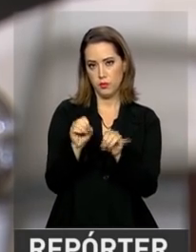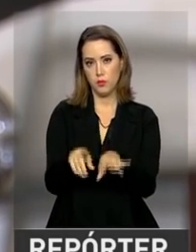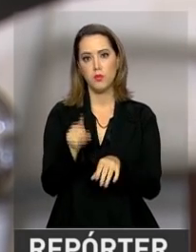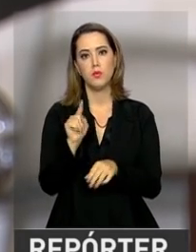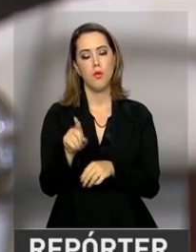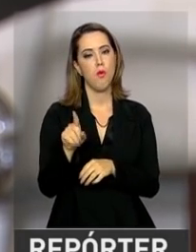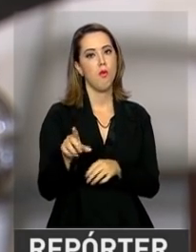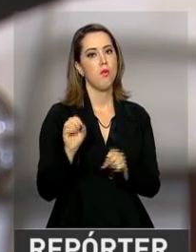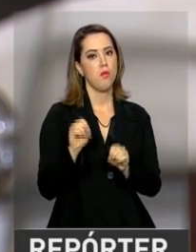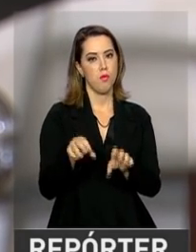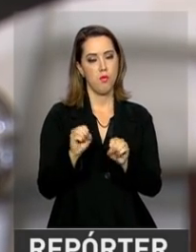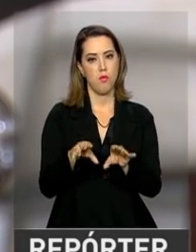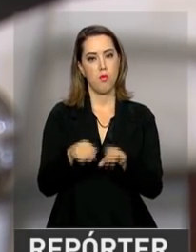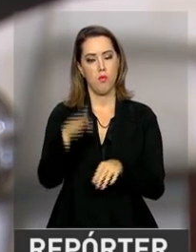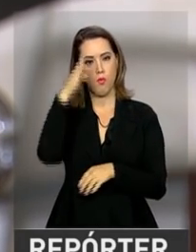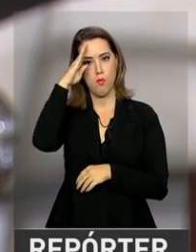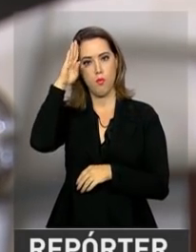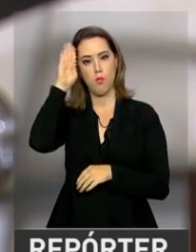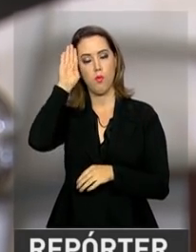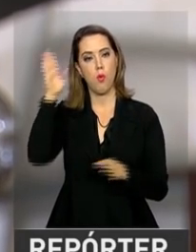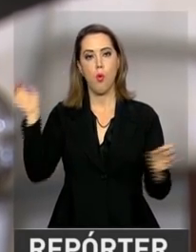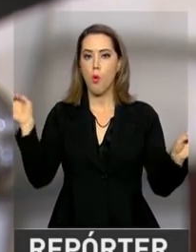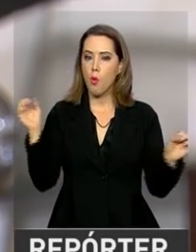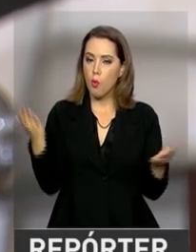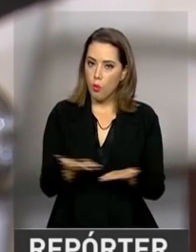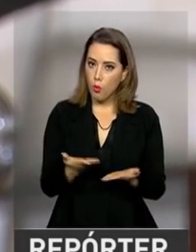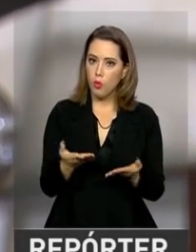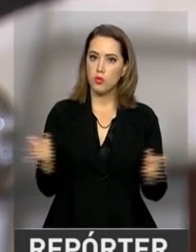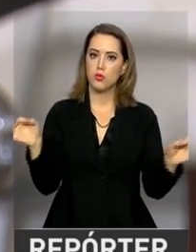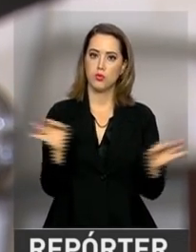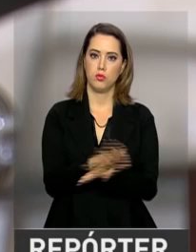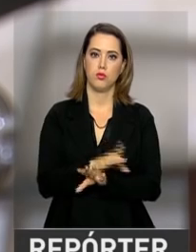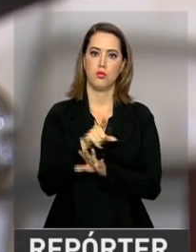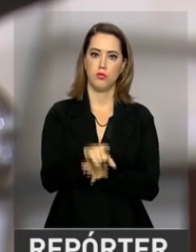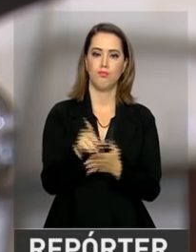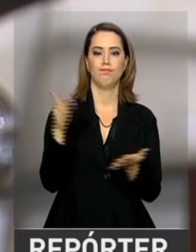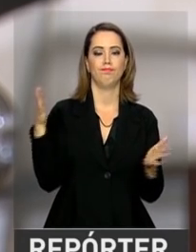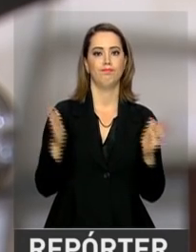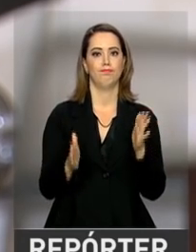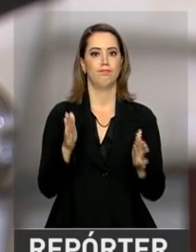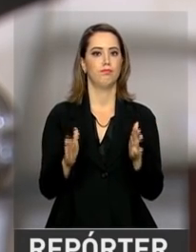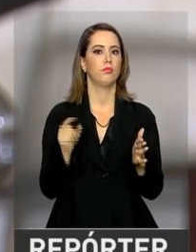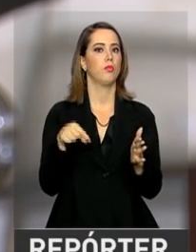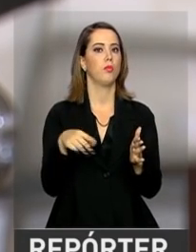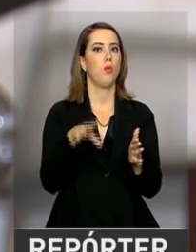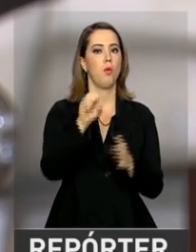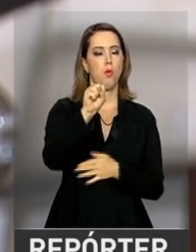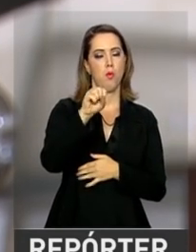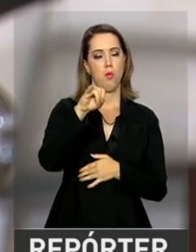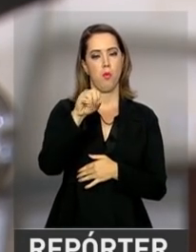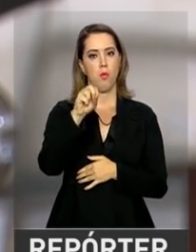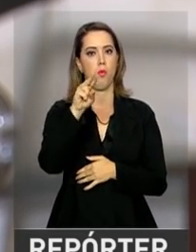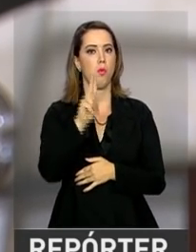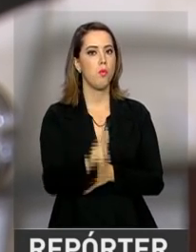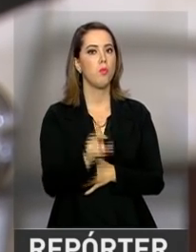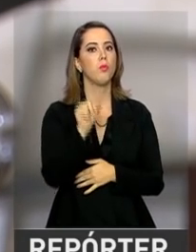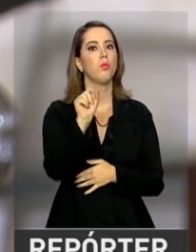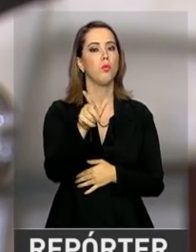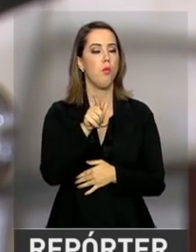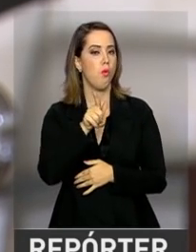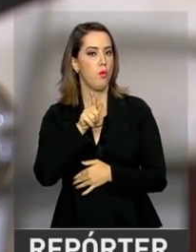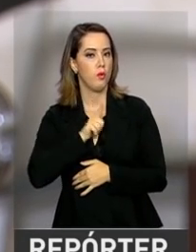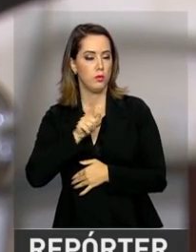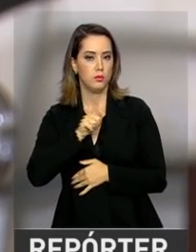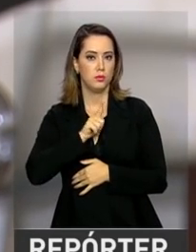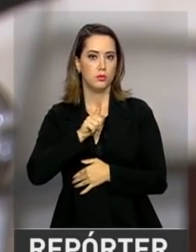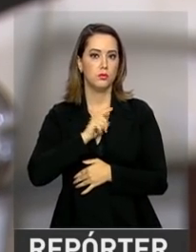educação superior, termina hoje o prazo aí que os estudantes convocados no CISU, o sistema de seleção unificada da